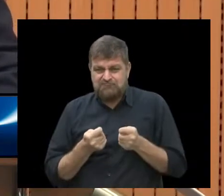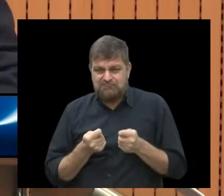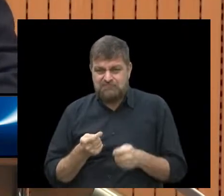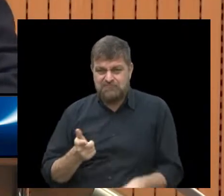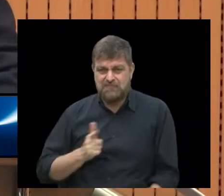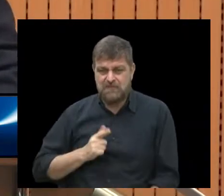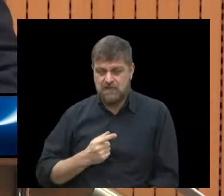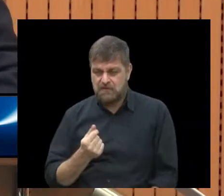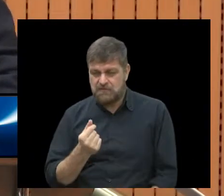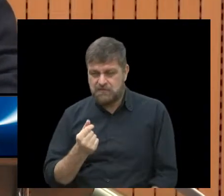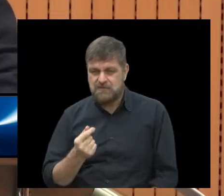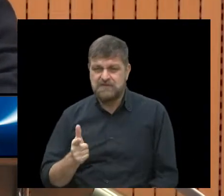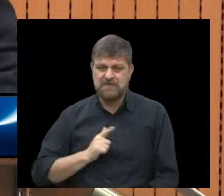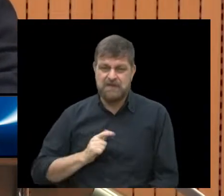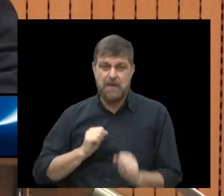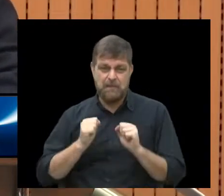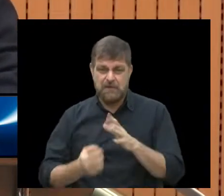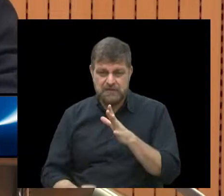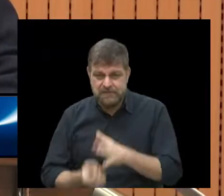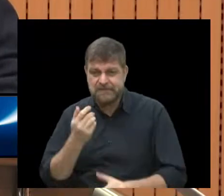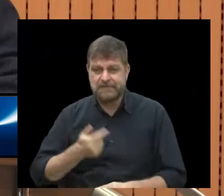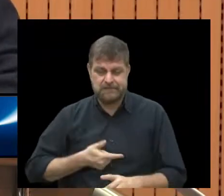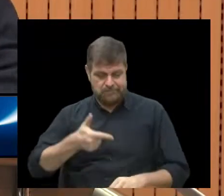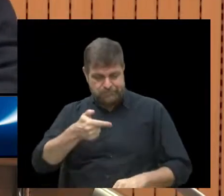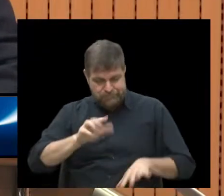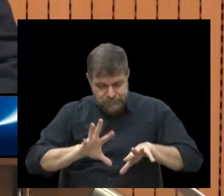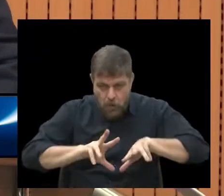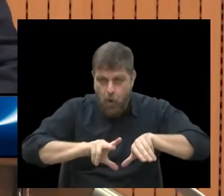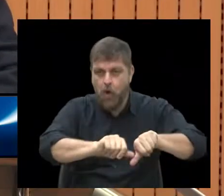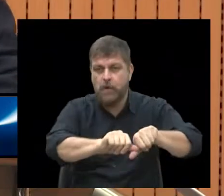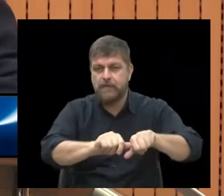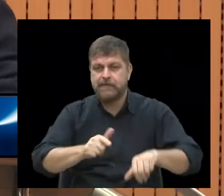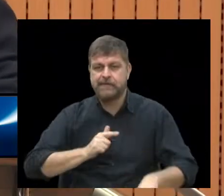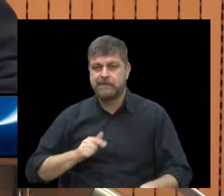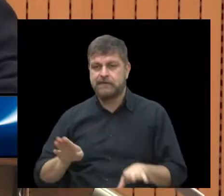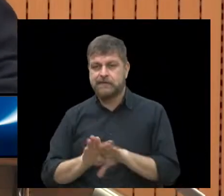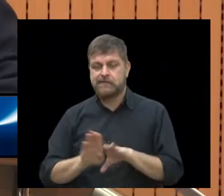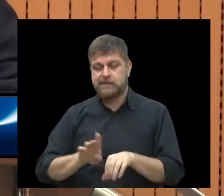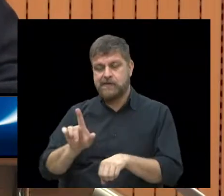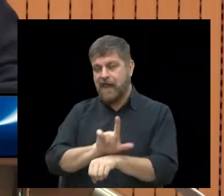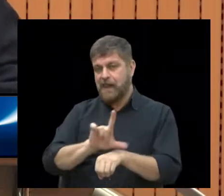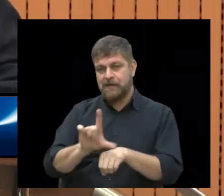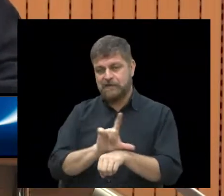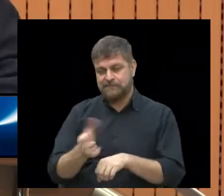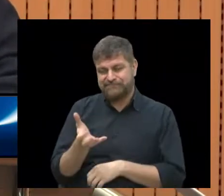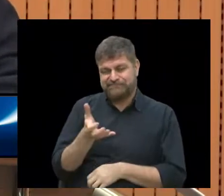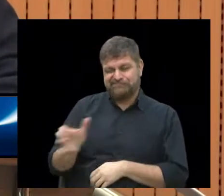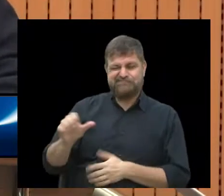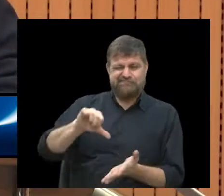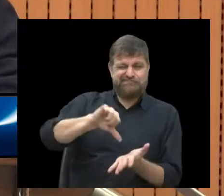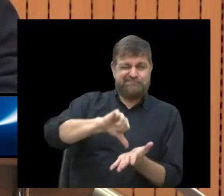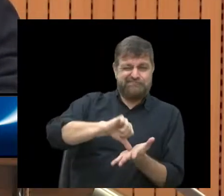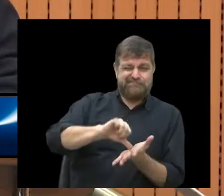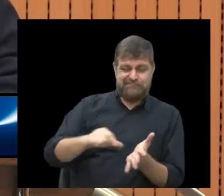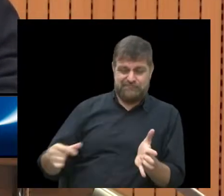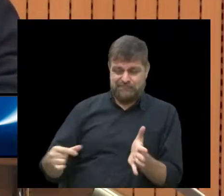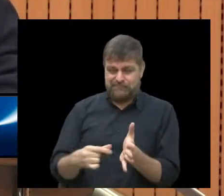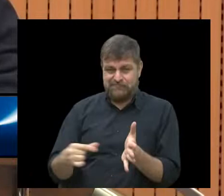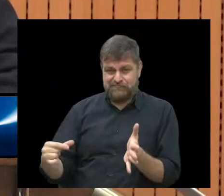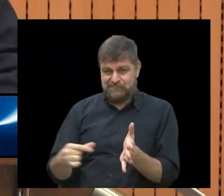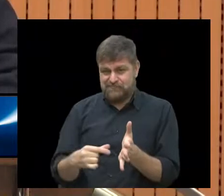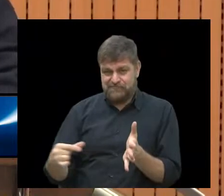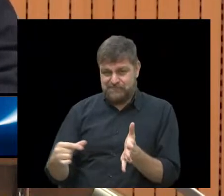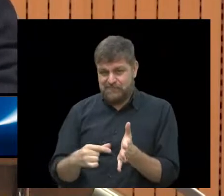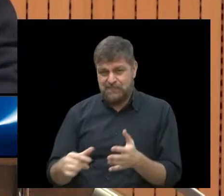deles lá recarregando, sujeito até a ser assaltado, e eles não ressarcem os comerciantes. É uma coisa muito errada. As pessoas